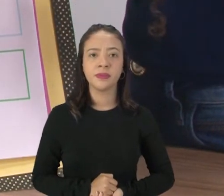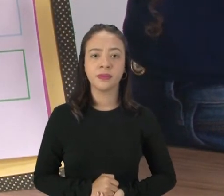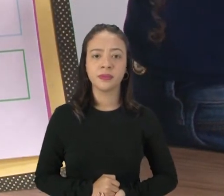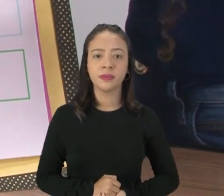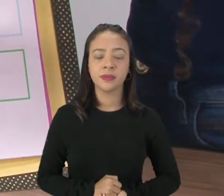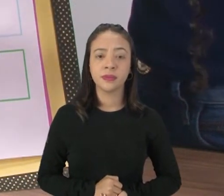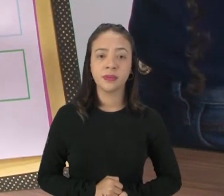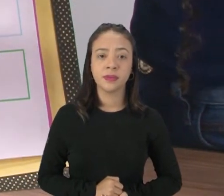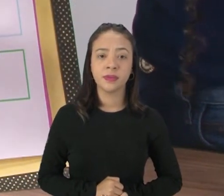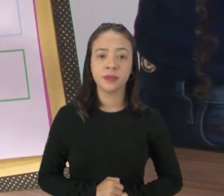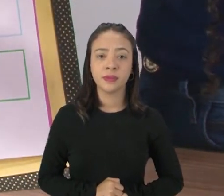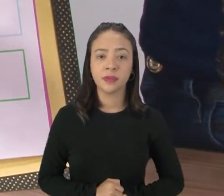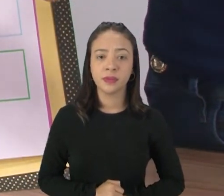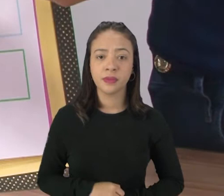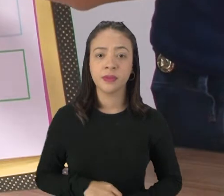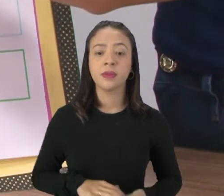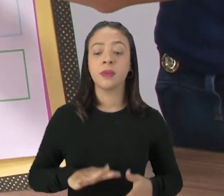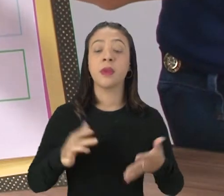Vamos